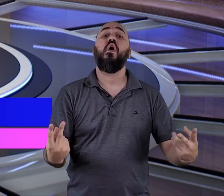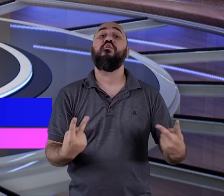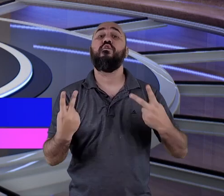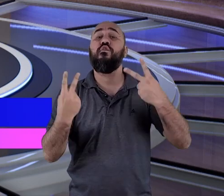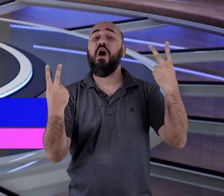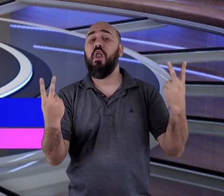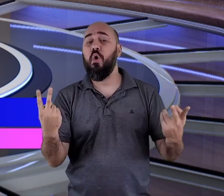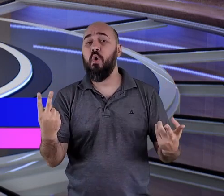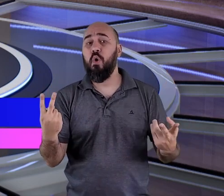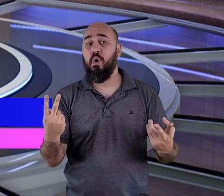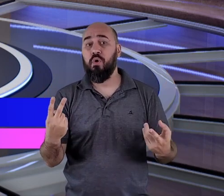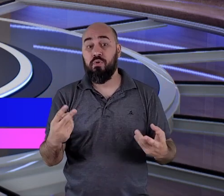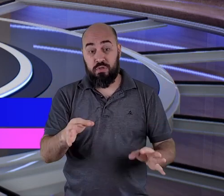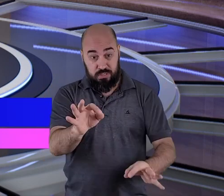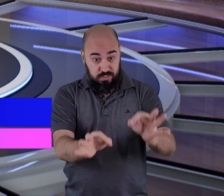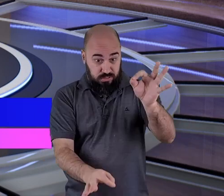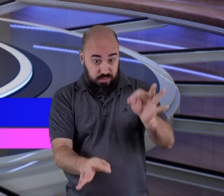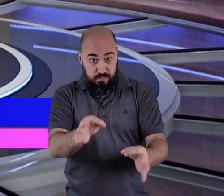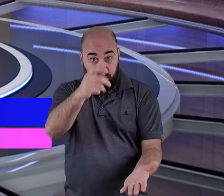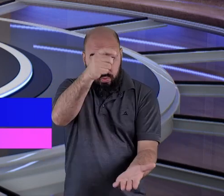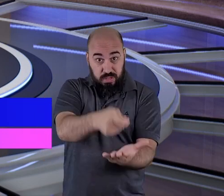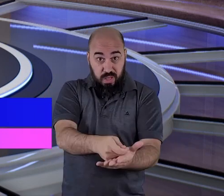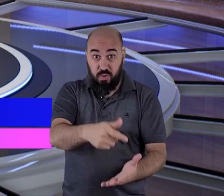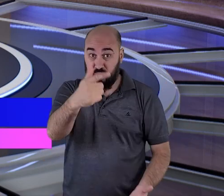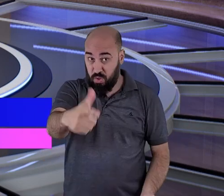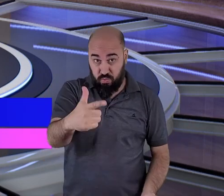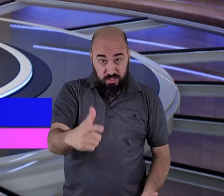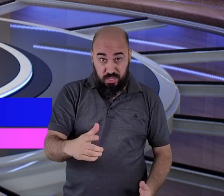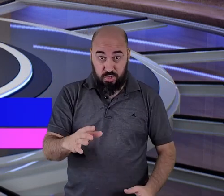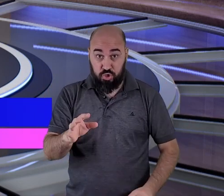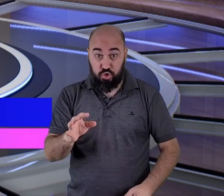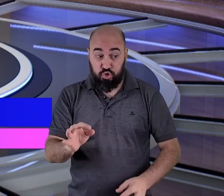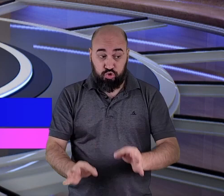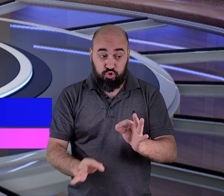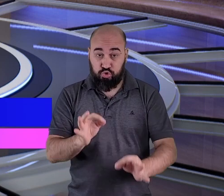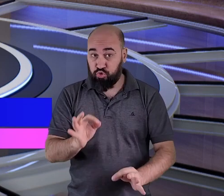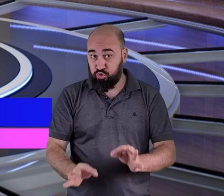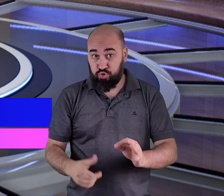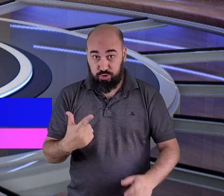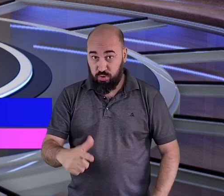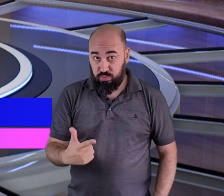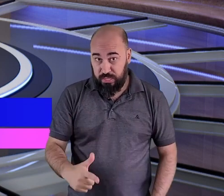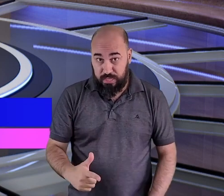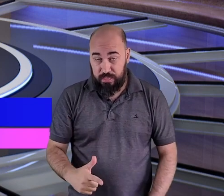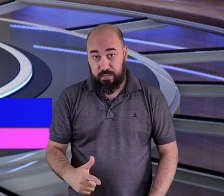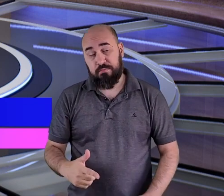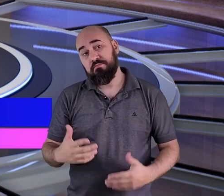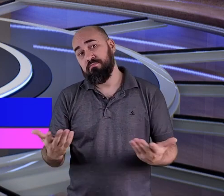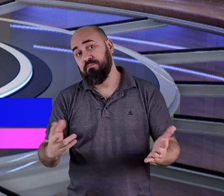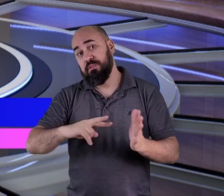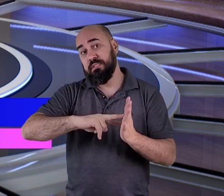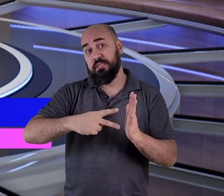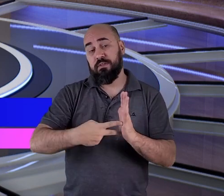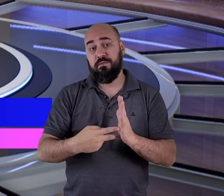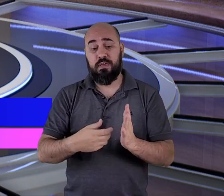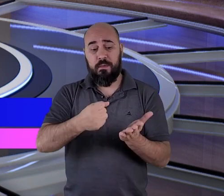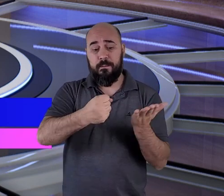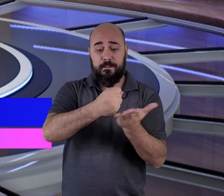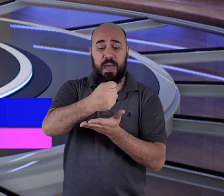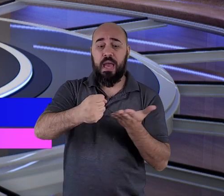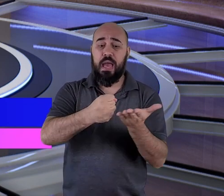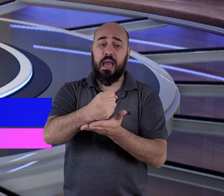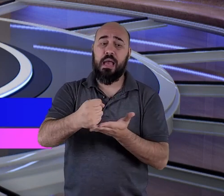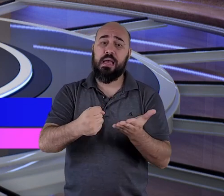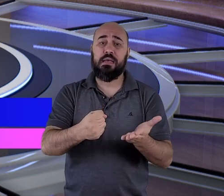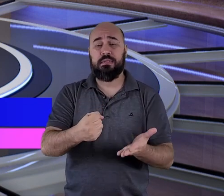os tribunais não são justos, está dizendo que esta nação ou o império não se baseia em